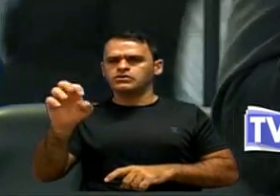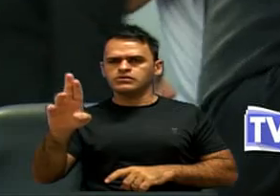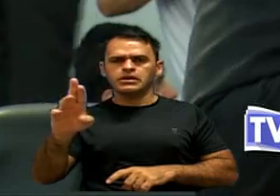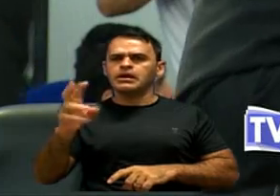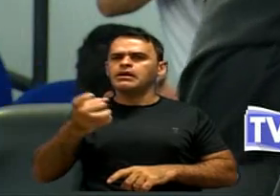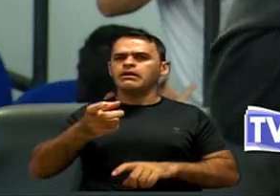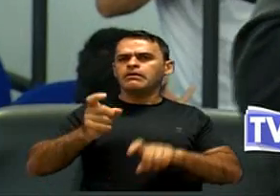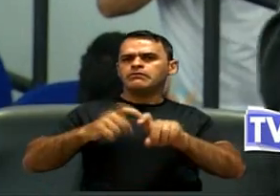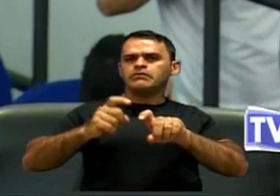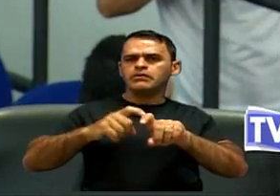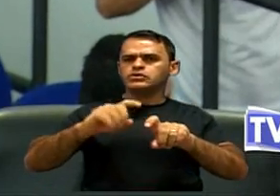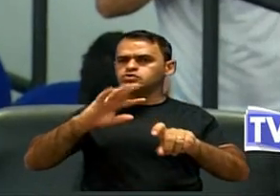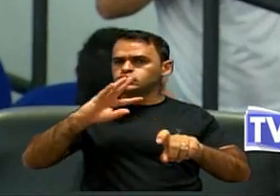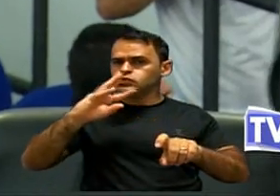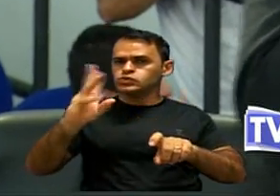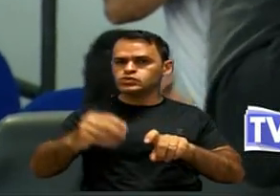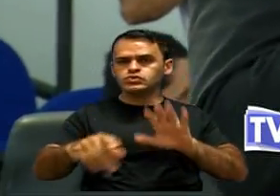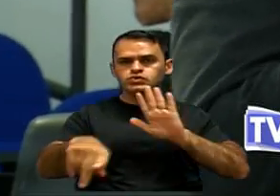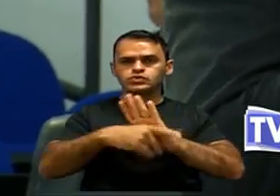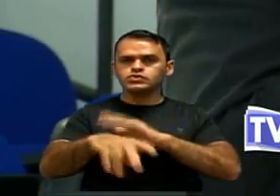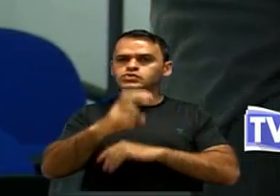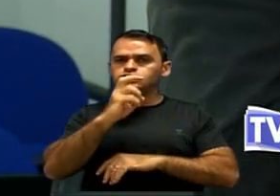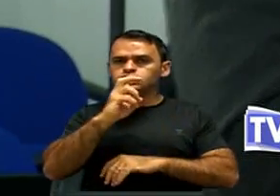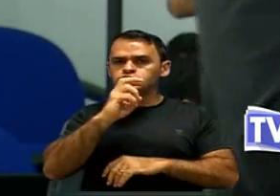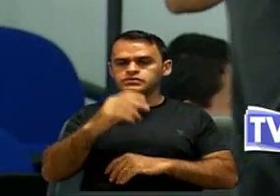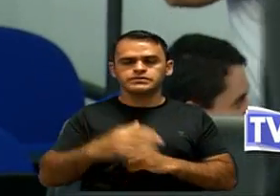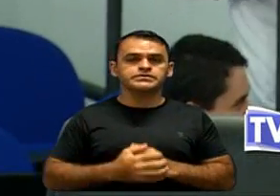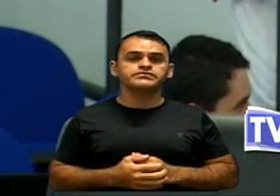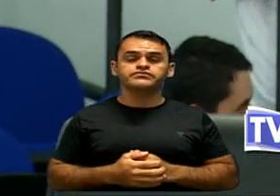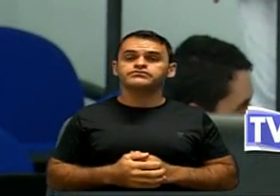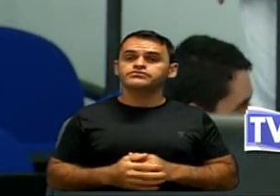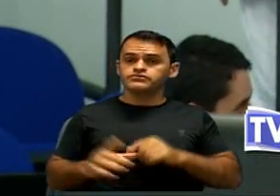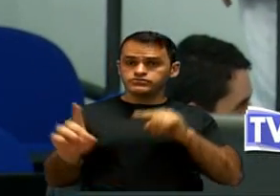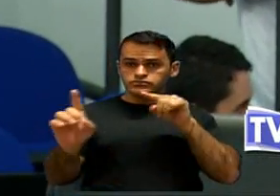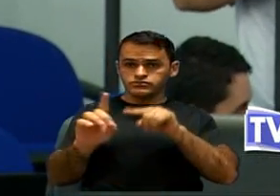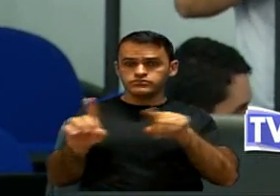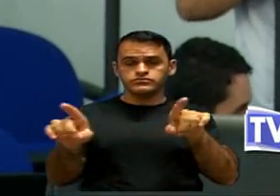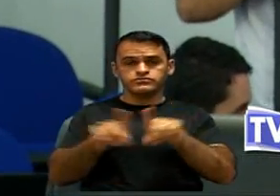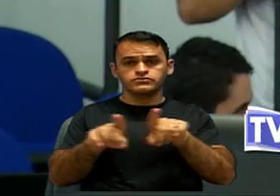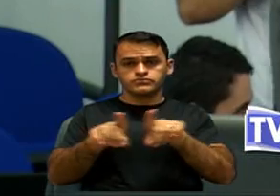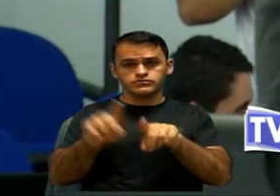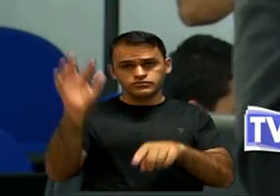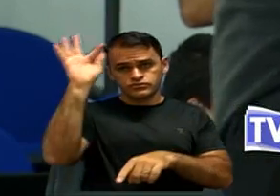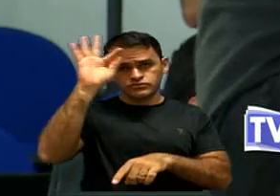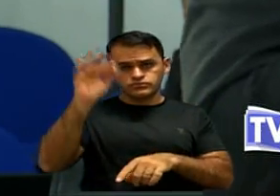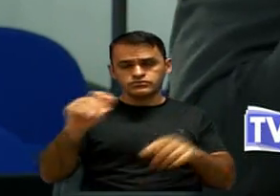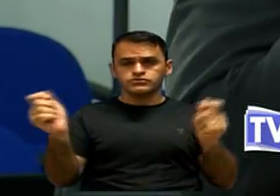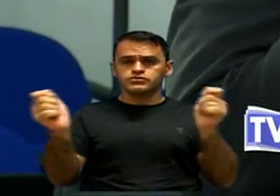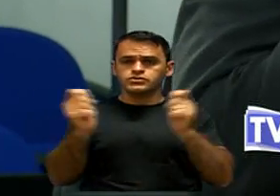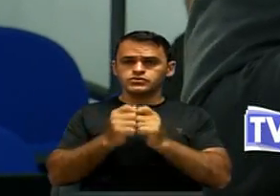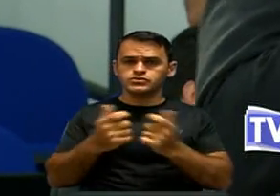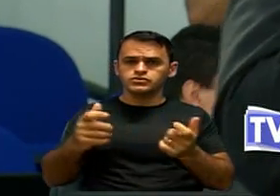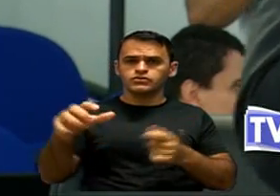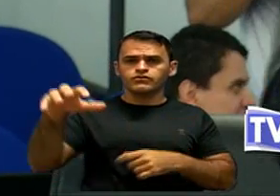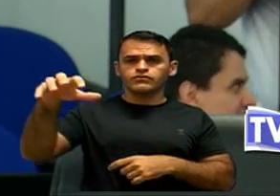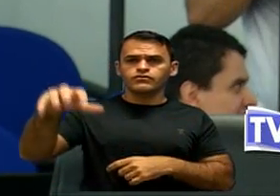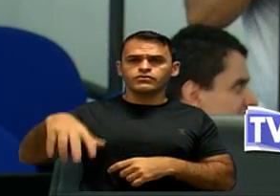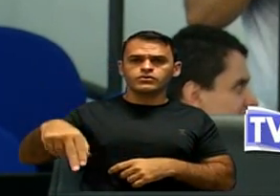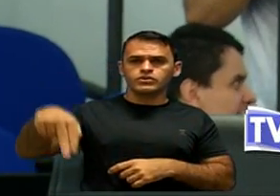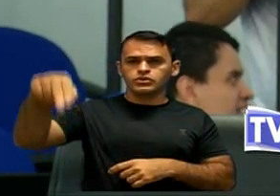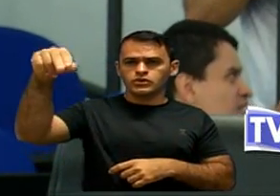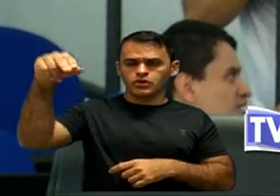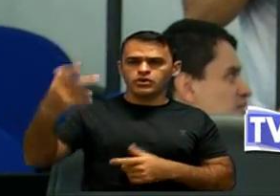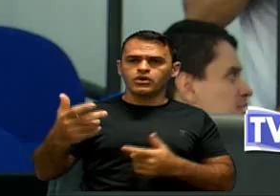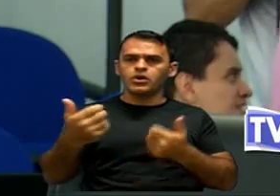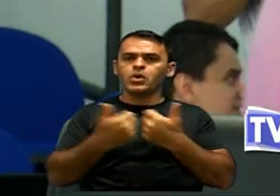de Sorocaba. Fausto Pérez, você também que está lutando sempre lá junto com o Rafael Militão, pela Zona Norte, pelo aumento